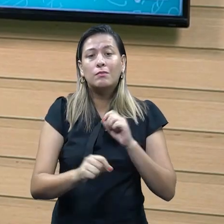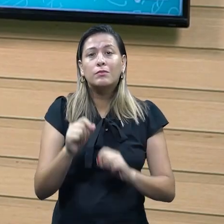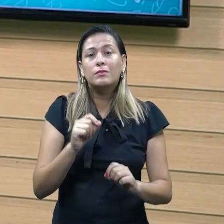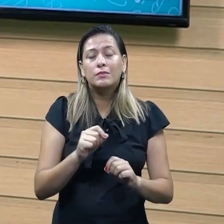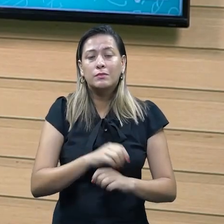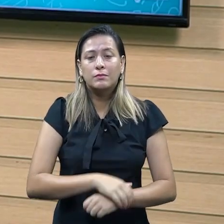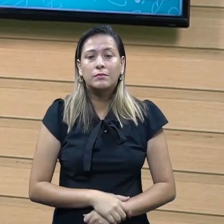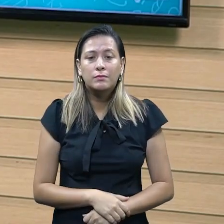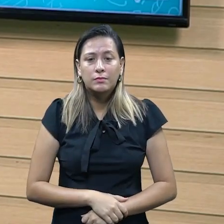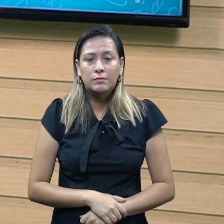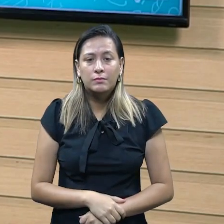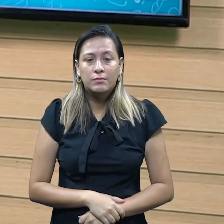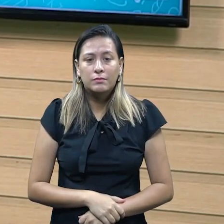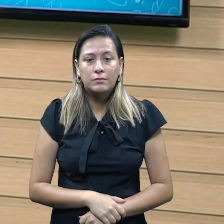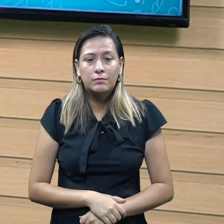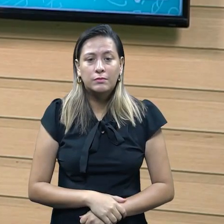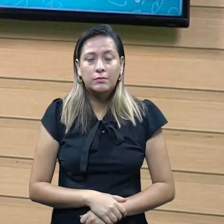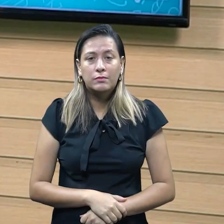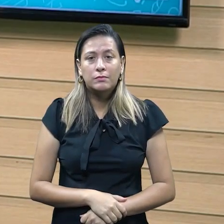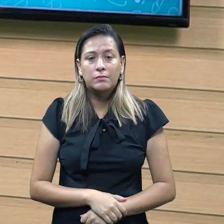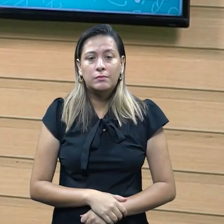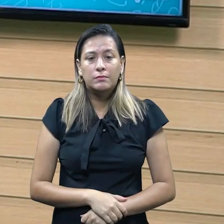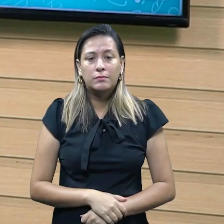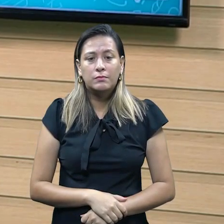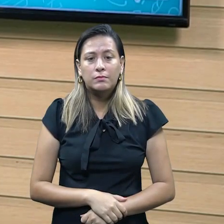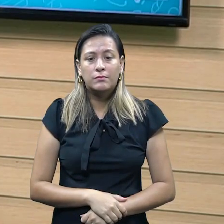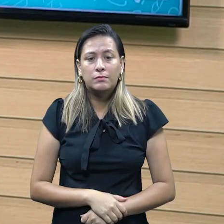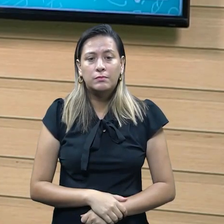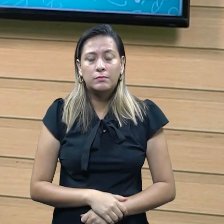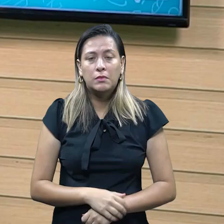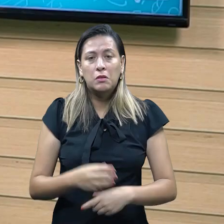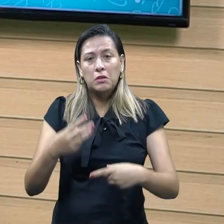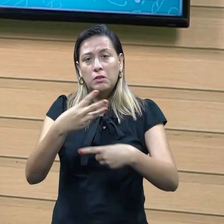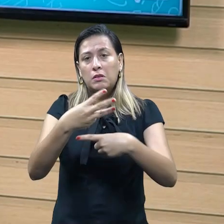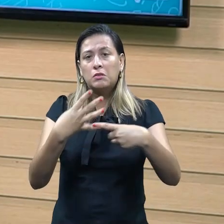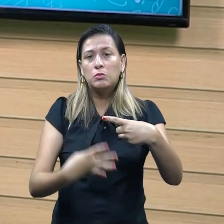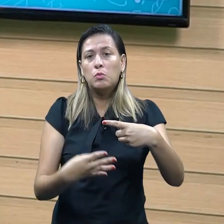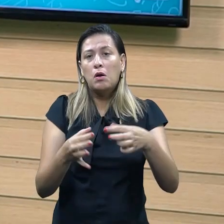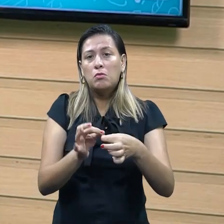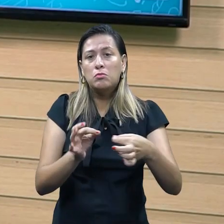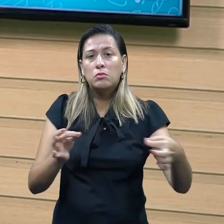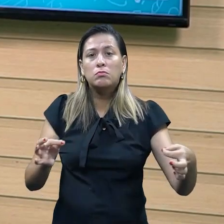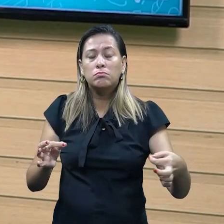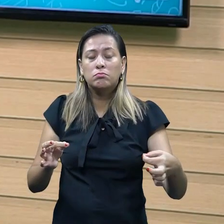com o dobro daquele tamanho, ou com apenas 3/4 daquele tamanho.